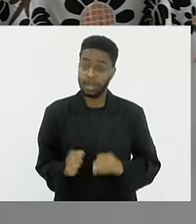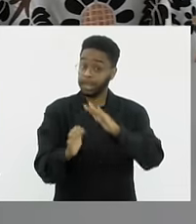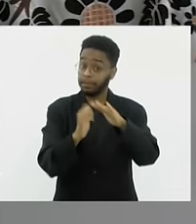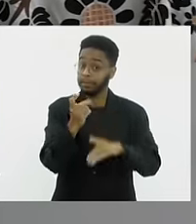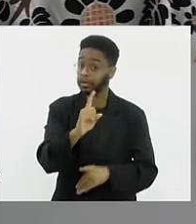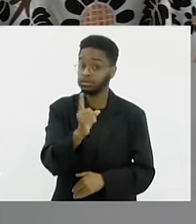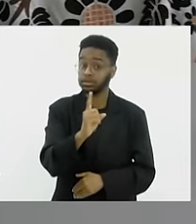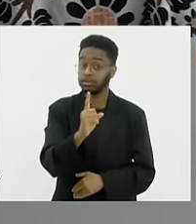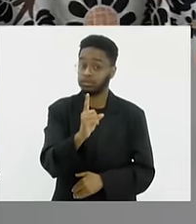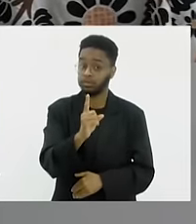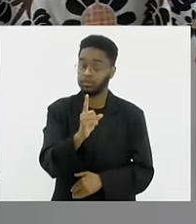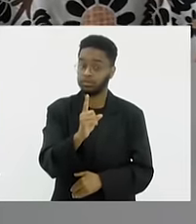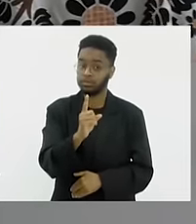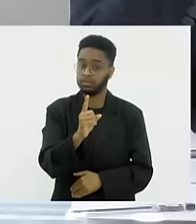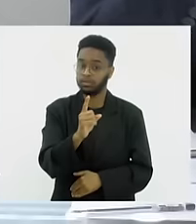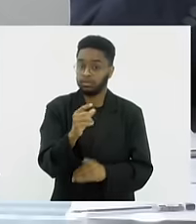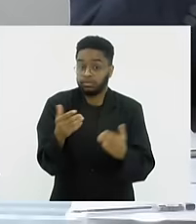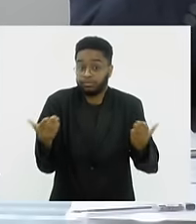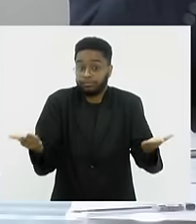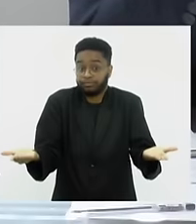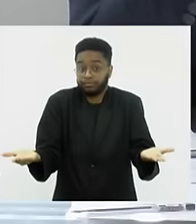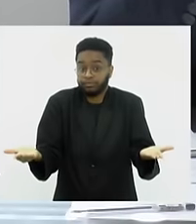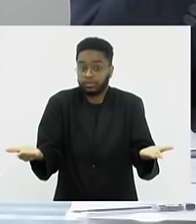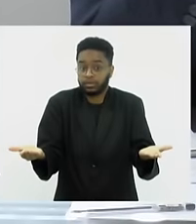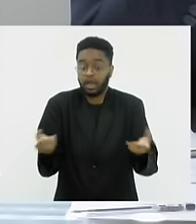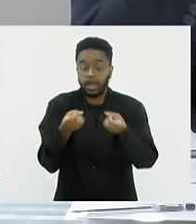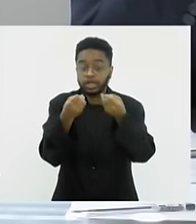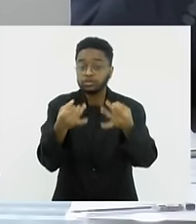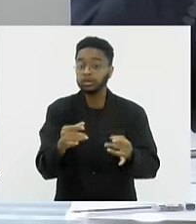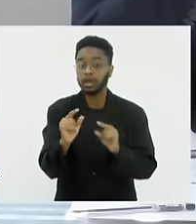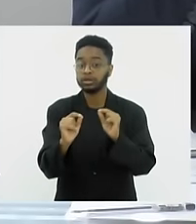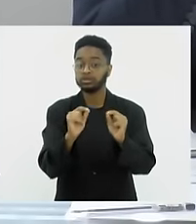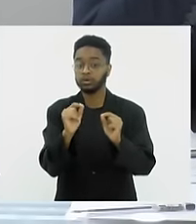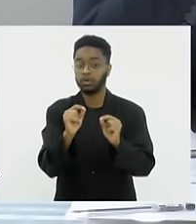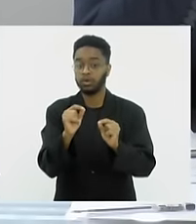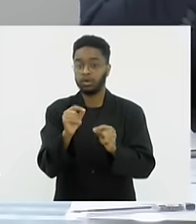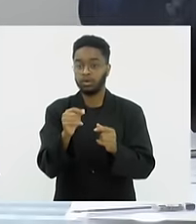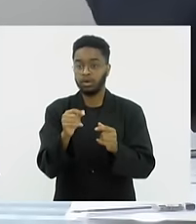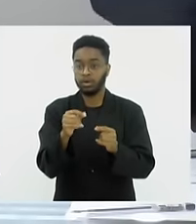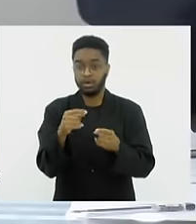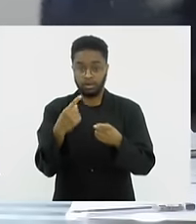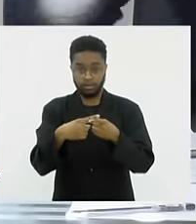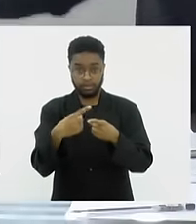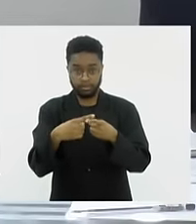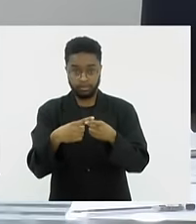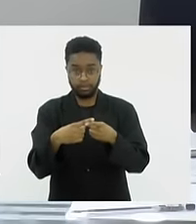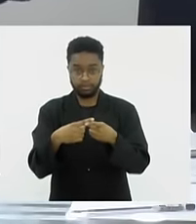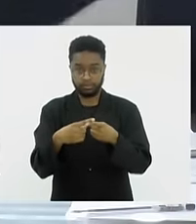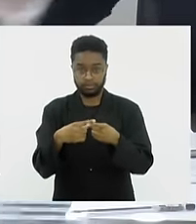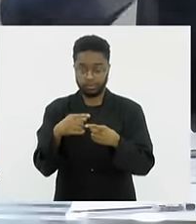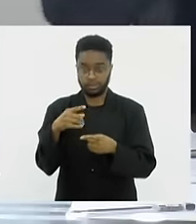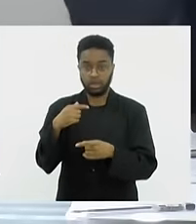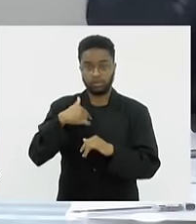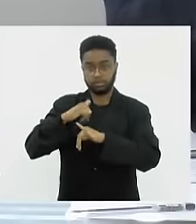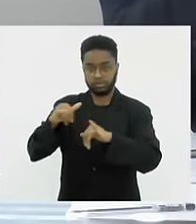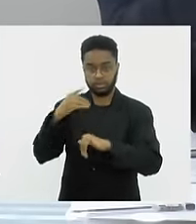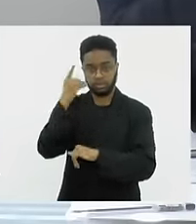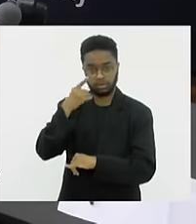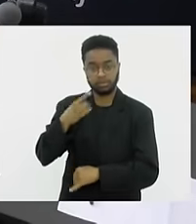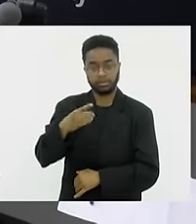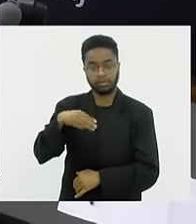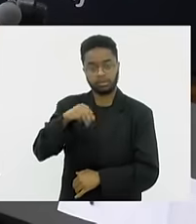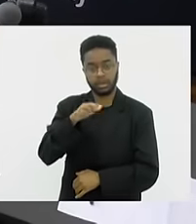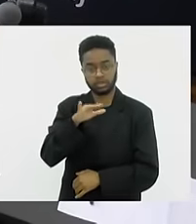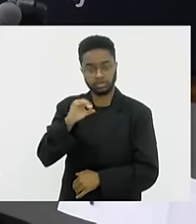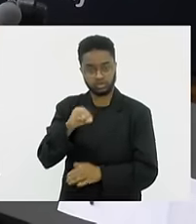O que chega, autuamos a empresa. Então, a justificativa para vocês deputado Márcio Galberto, não trabalharem... Só anunciar a presença do deputado Márcio Galberto,